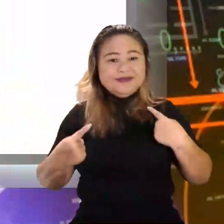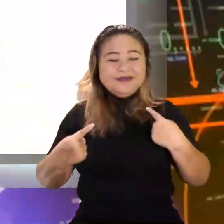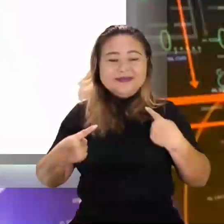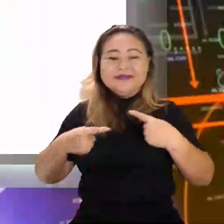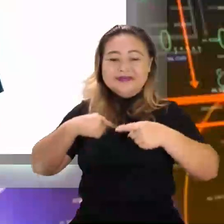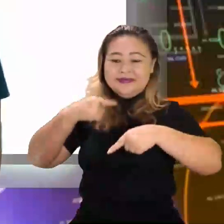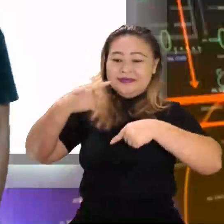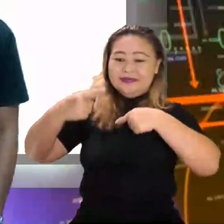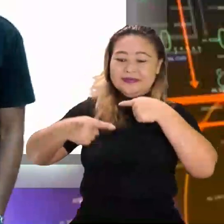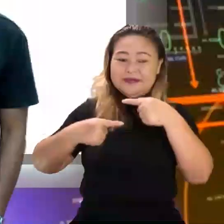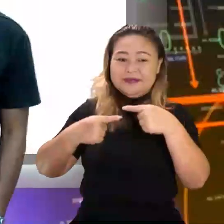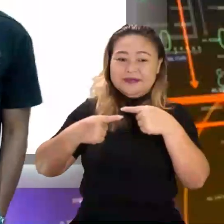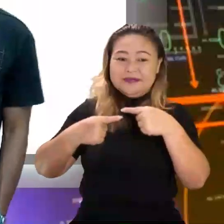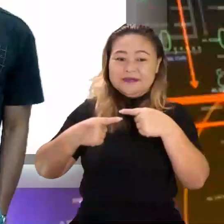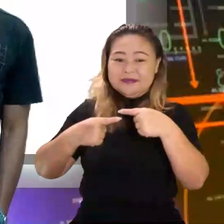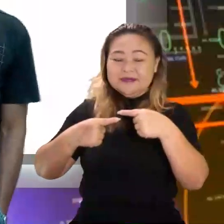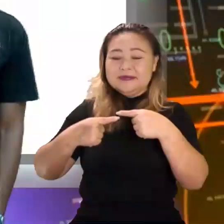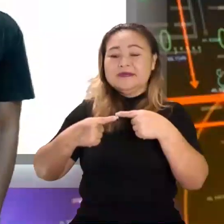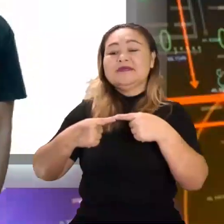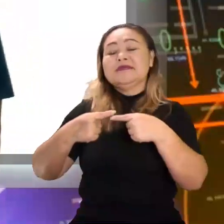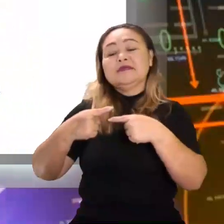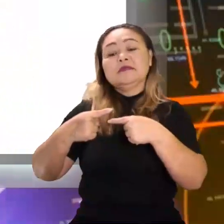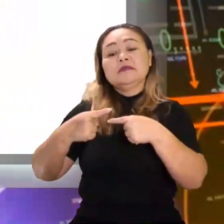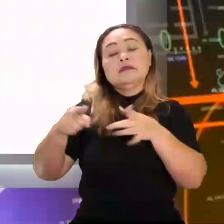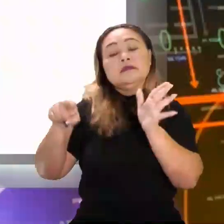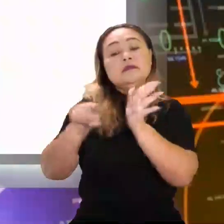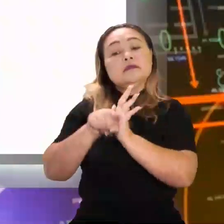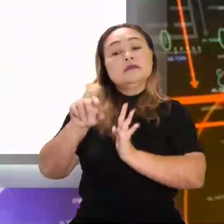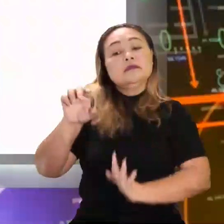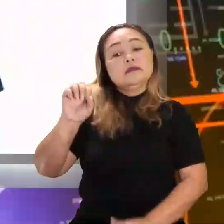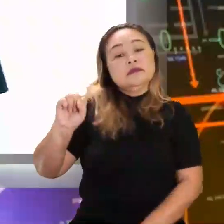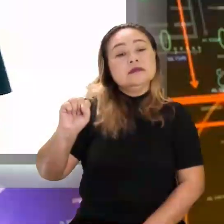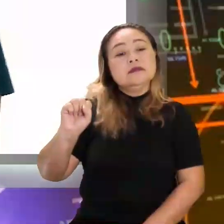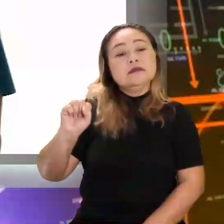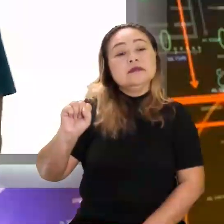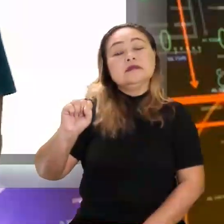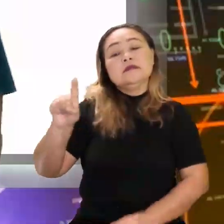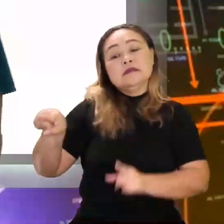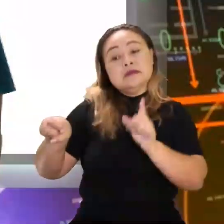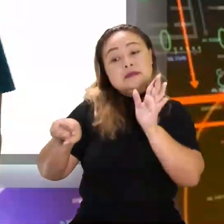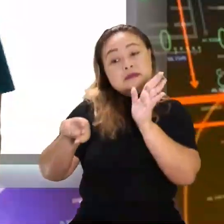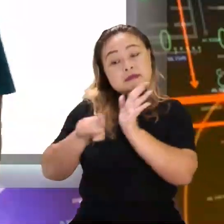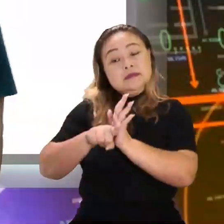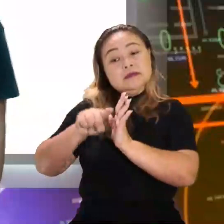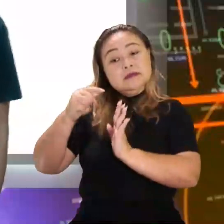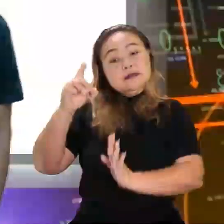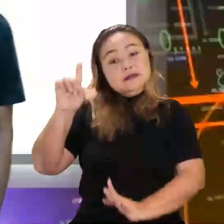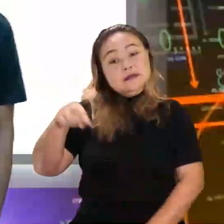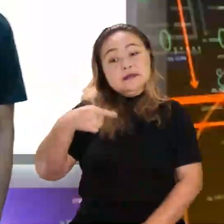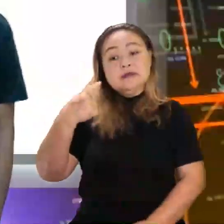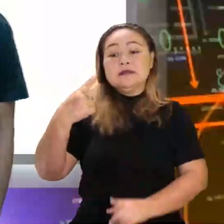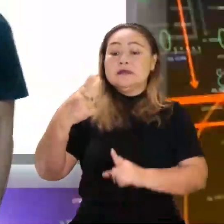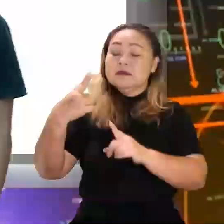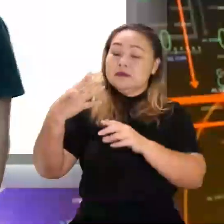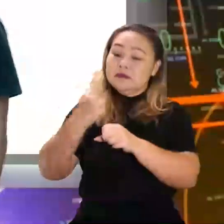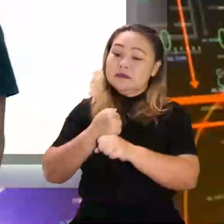dando continuidade. Qual é o próximo? 4 vezes menos 2? Menos 8. Menos 8 vezes menos 2? Mais